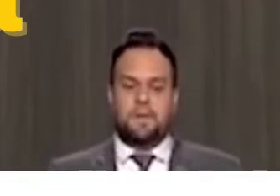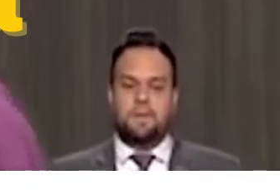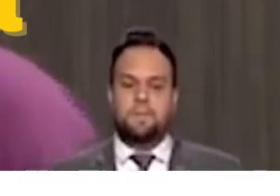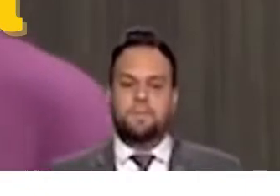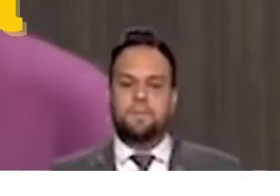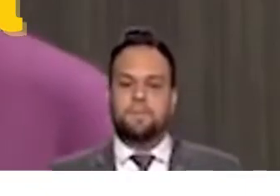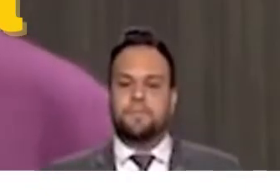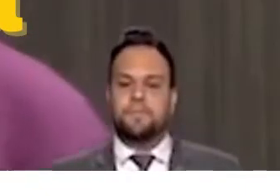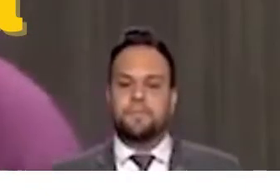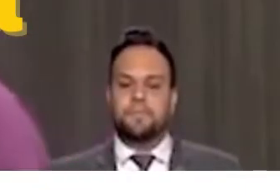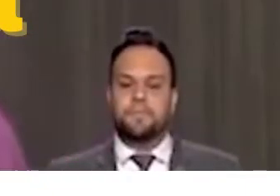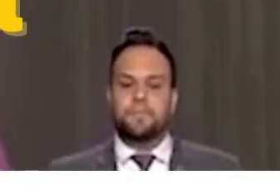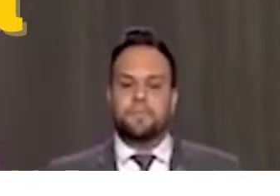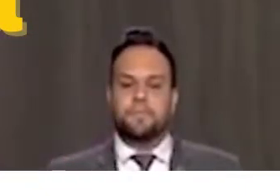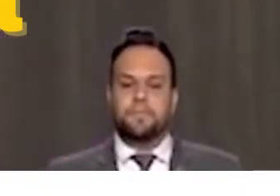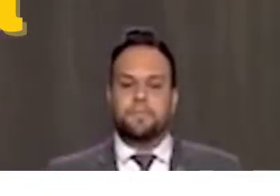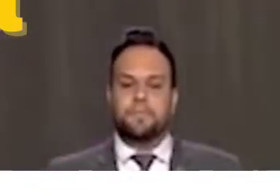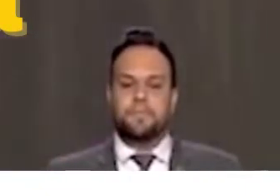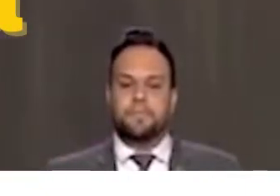Pan. É,